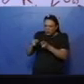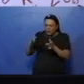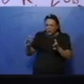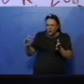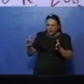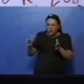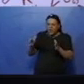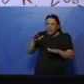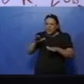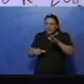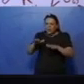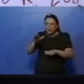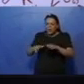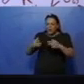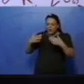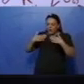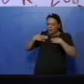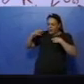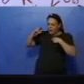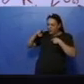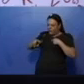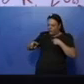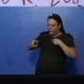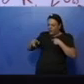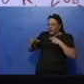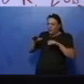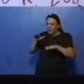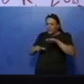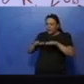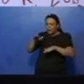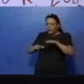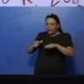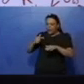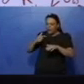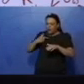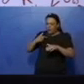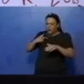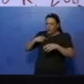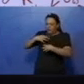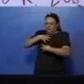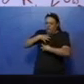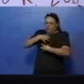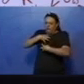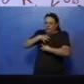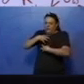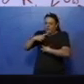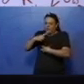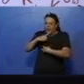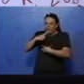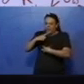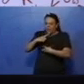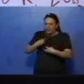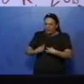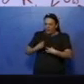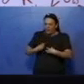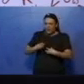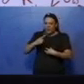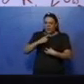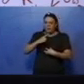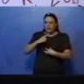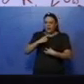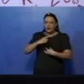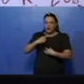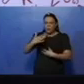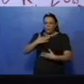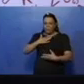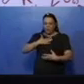Então, depende da minha visão, depende do meu olhar, a subjetividade, depende das minhas vivências, o que